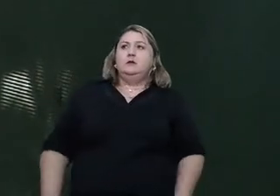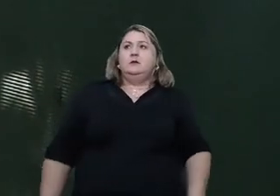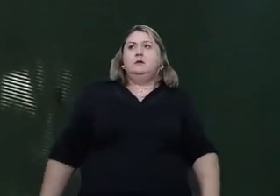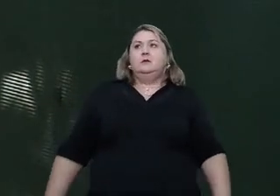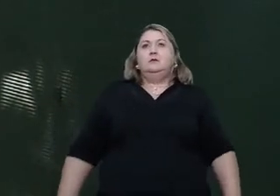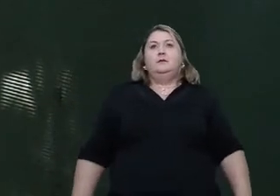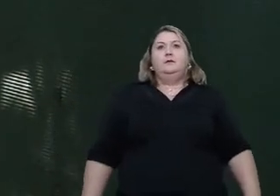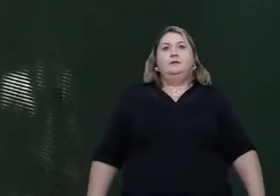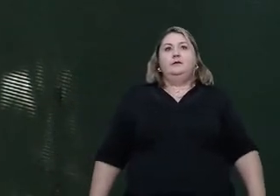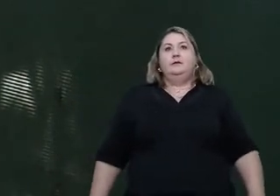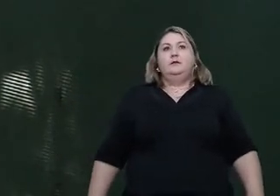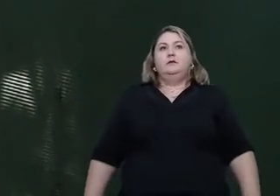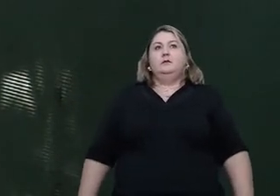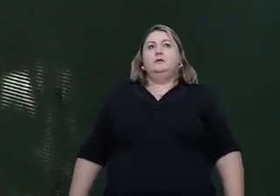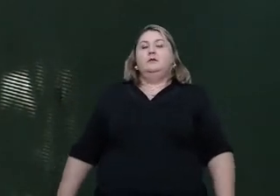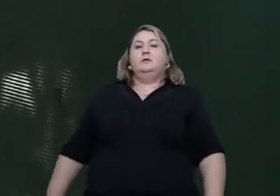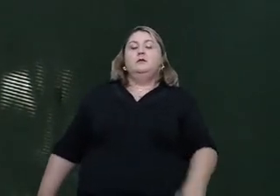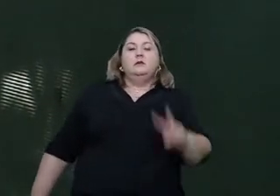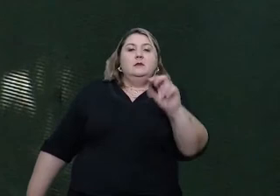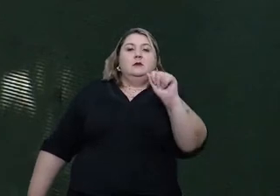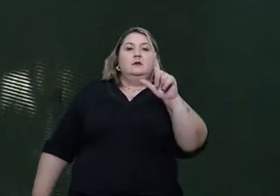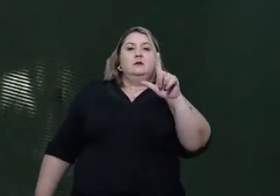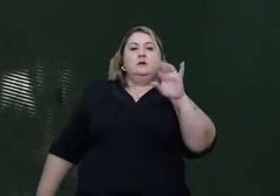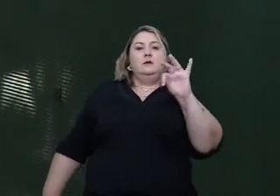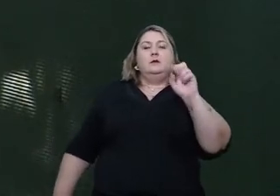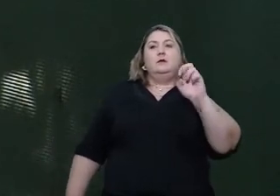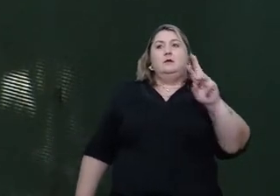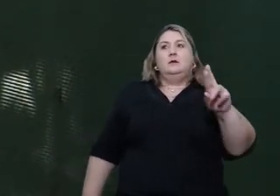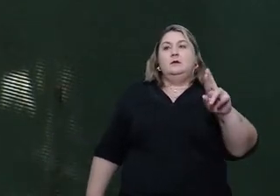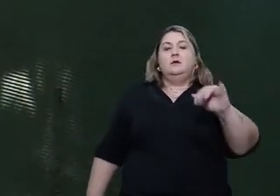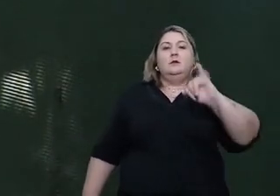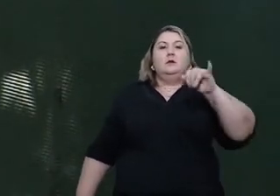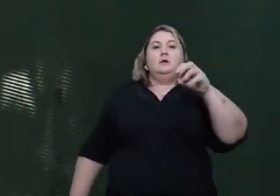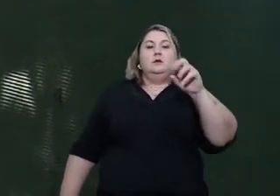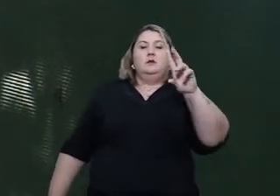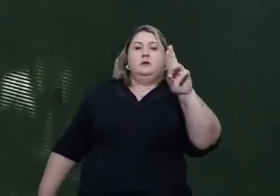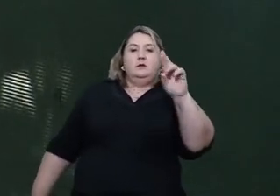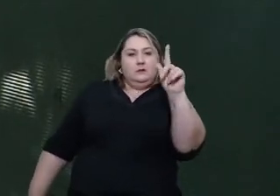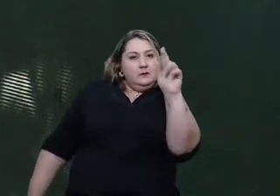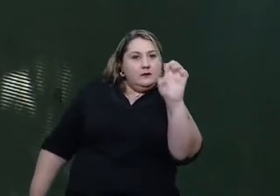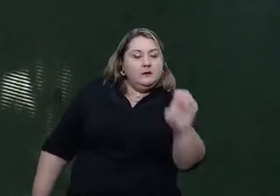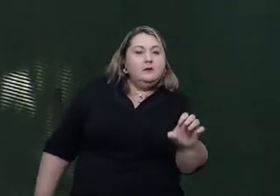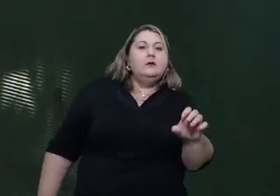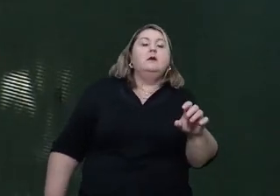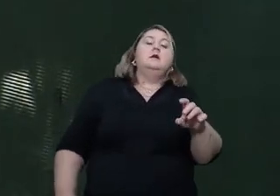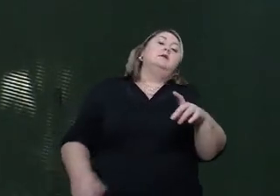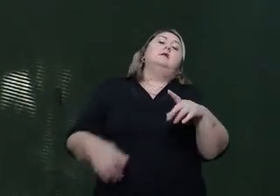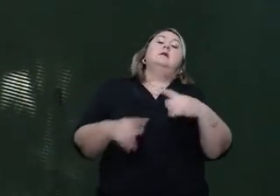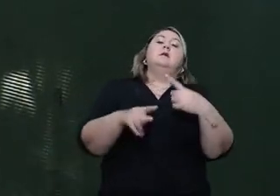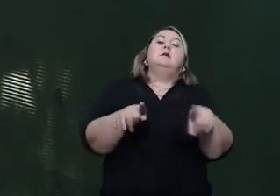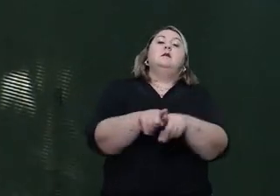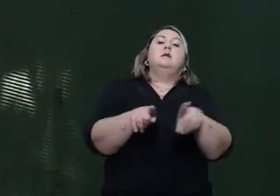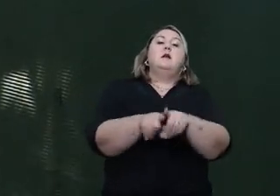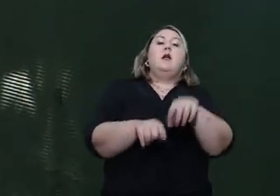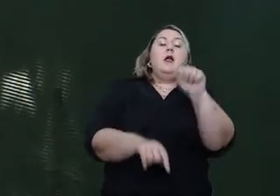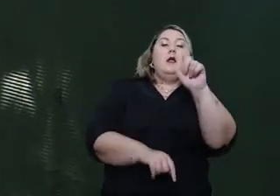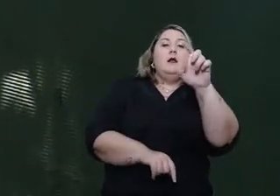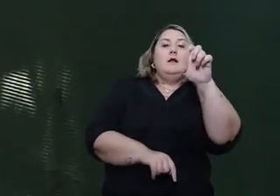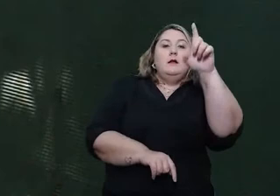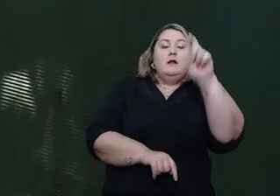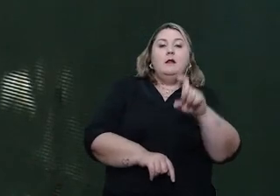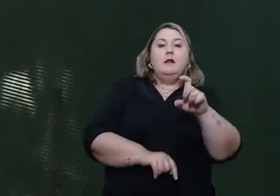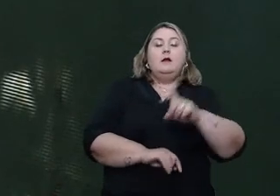Caramba, Léo, puxou aqui, hein? O Walter Soares, abraço ao Jorge, abraço ao Jorge, Walter, Rodrigo Nunes, vai Alex